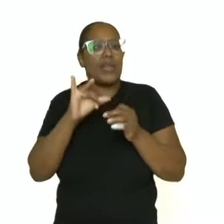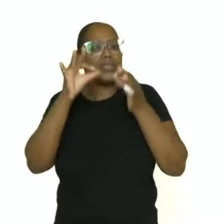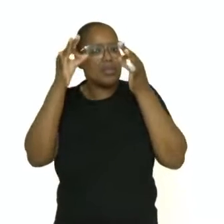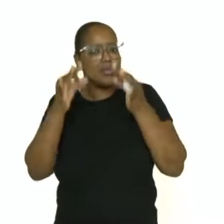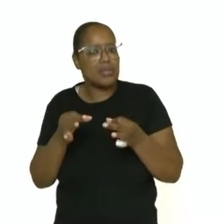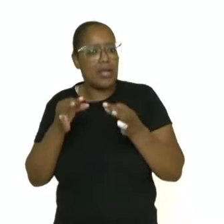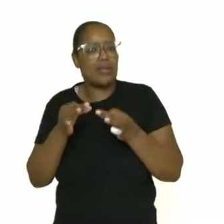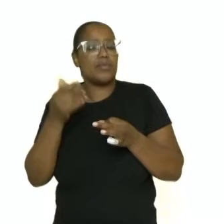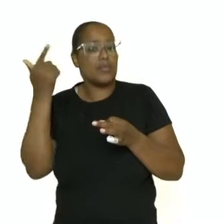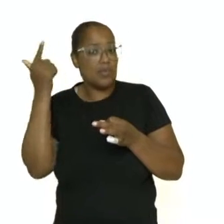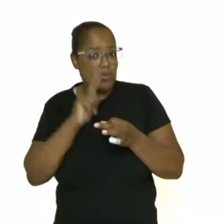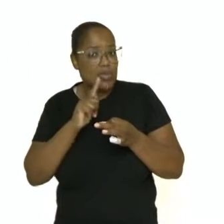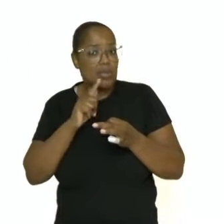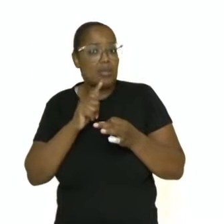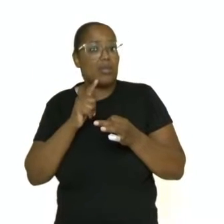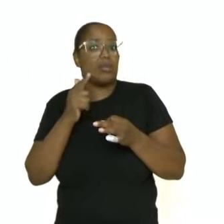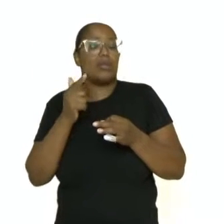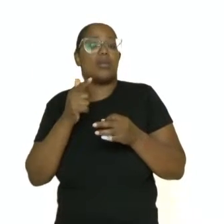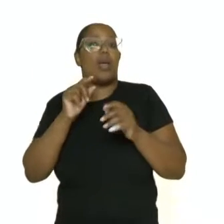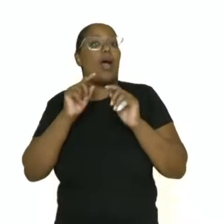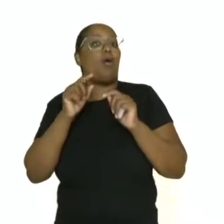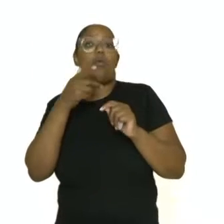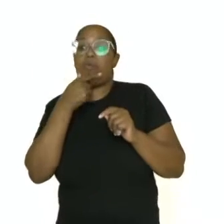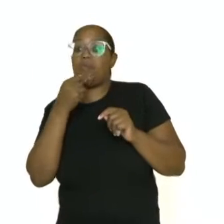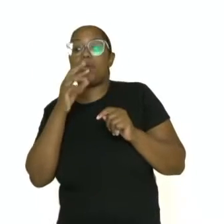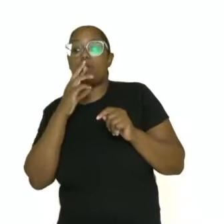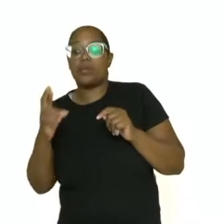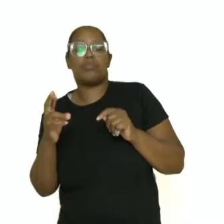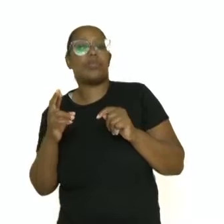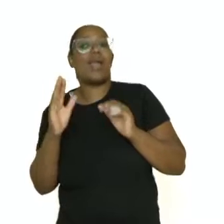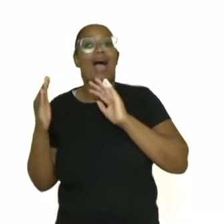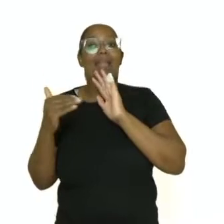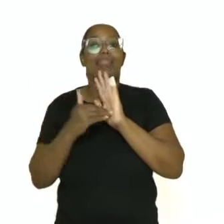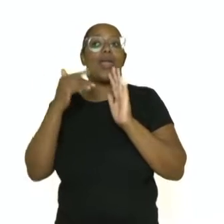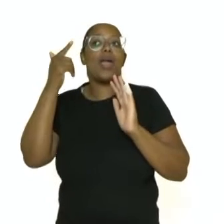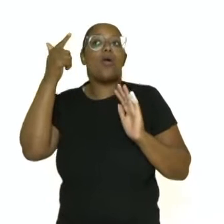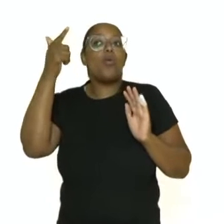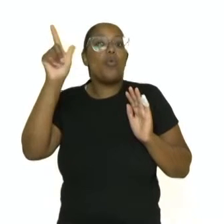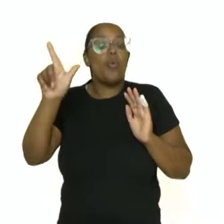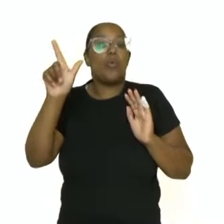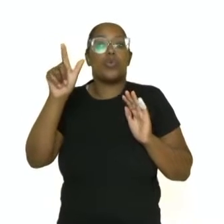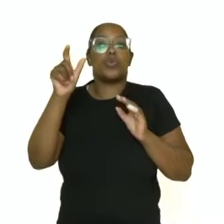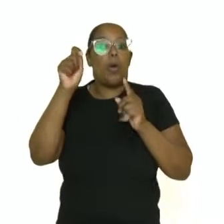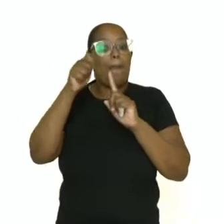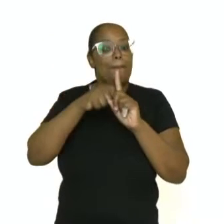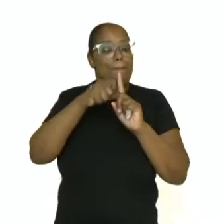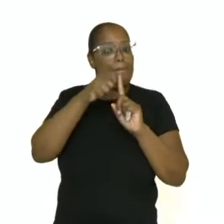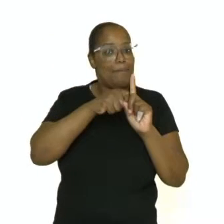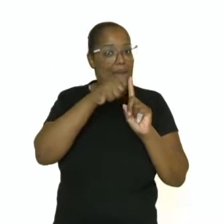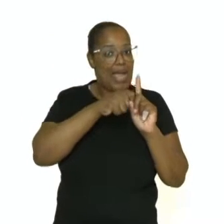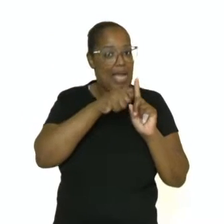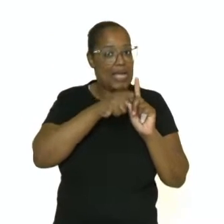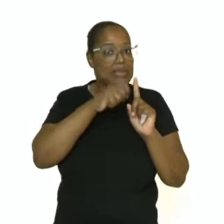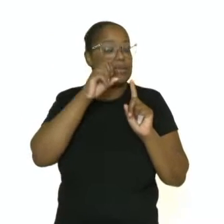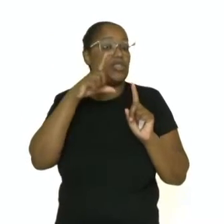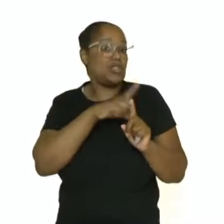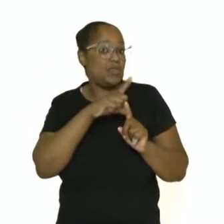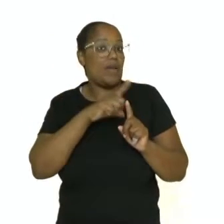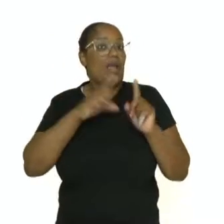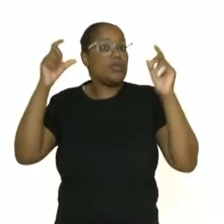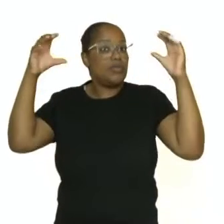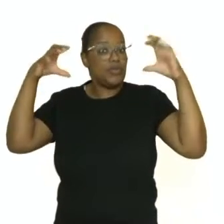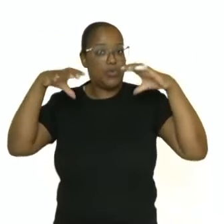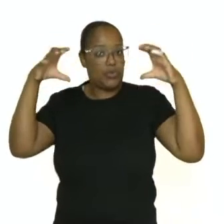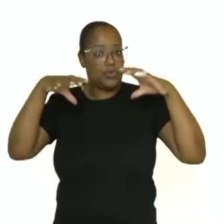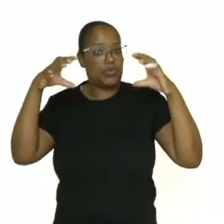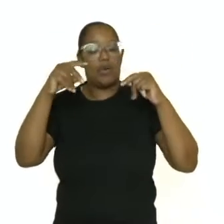Então o Marcelo Rezende responde, estou dizendo até a próxima estação chuvosa. Se a gente tiver uma estação chuvosa ruim, a